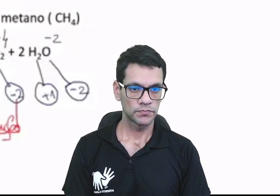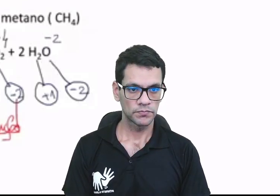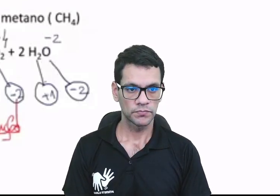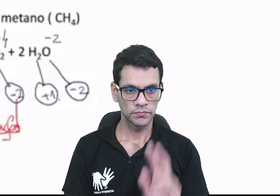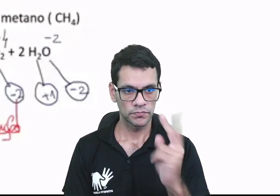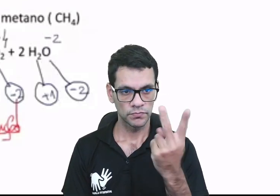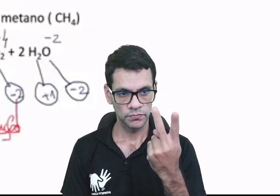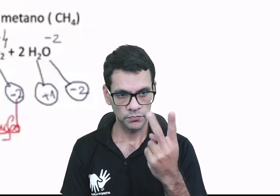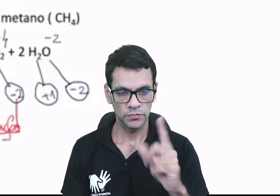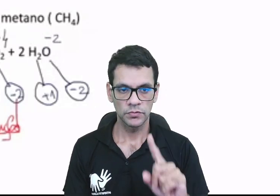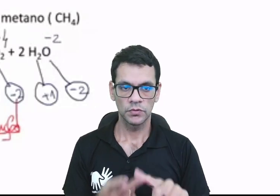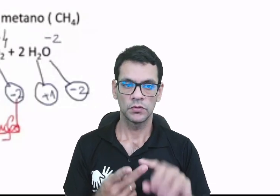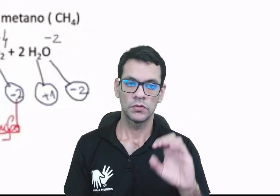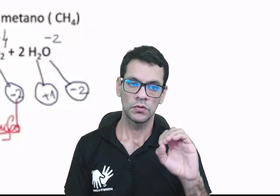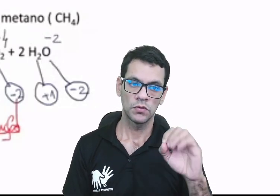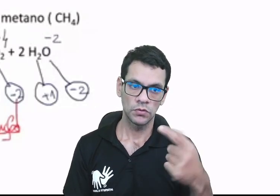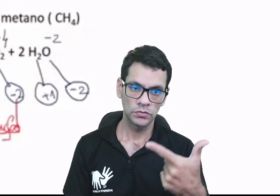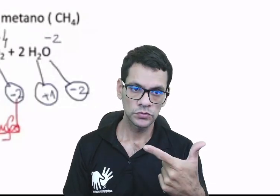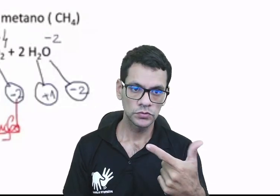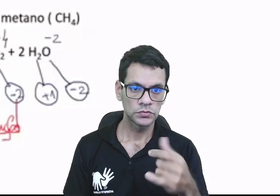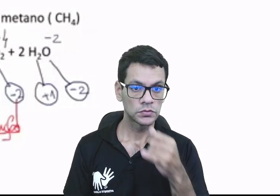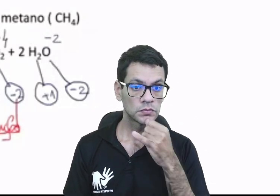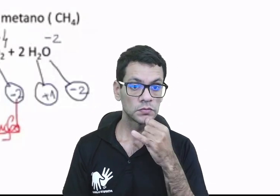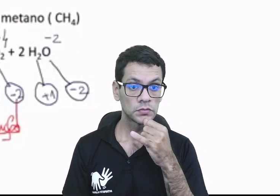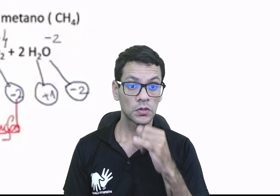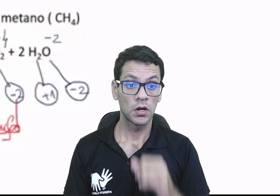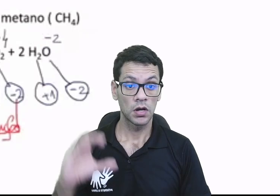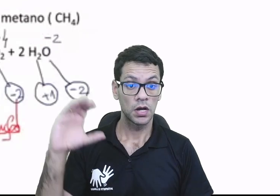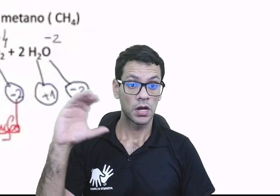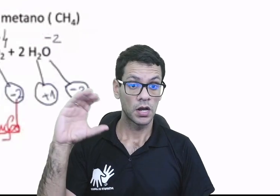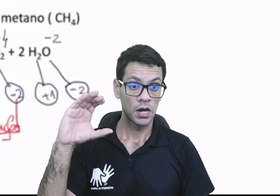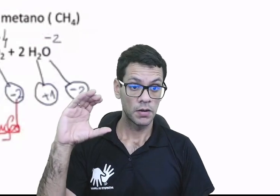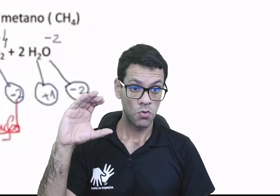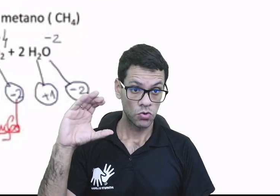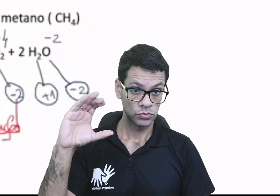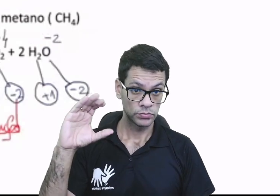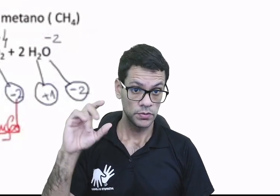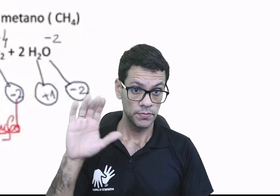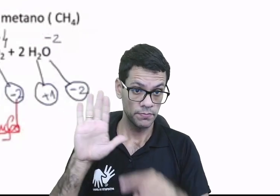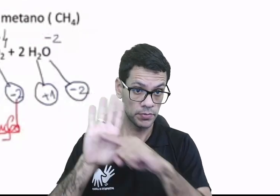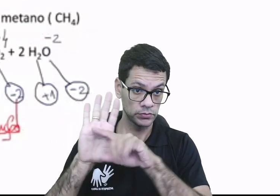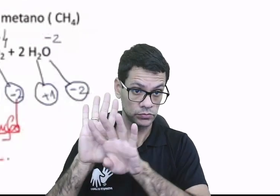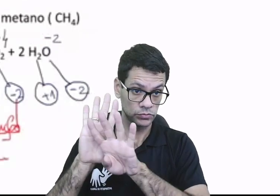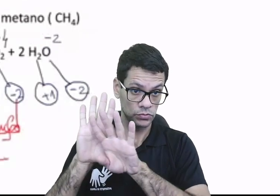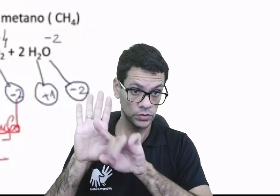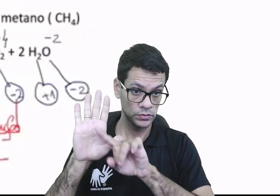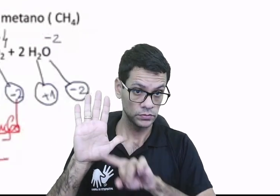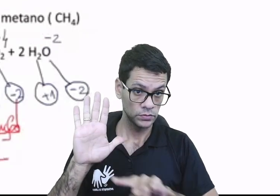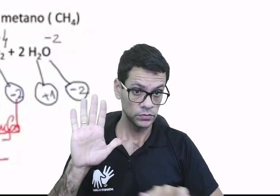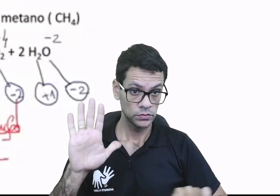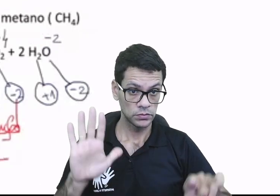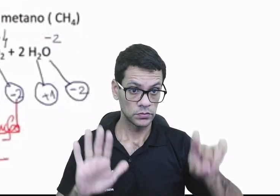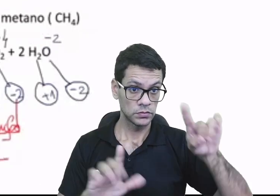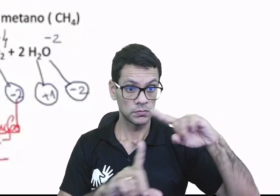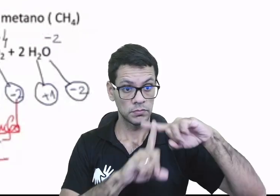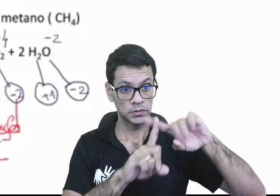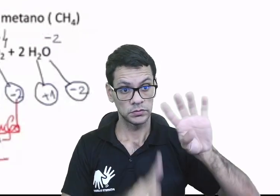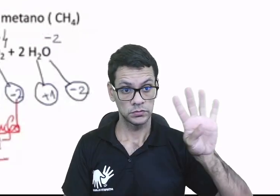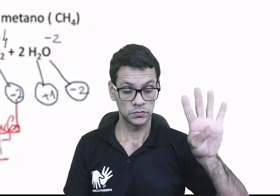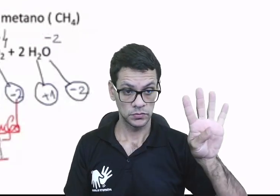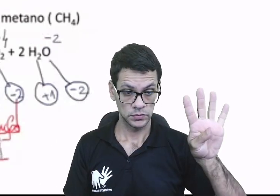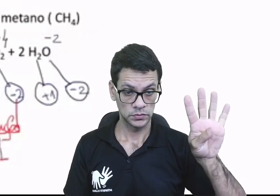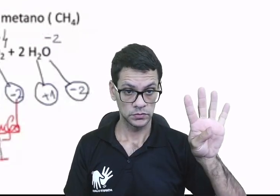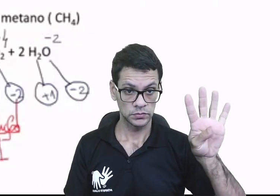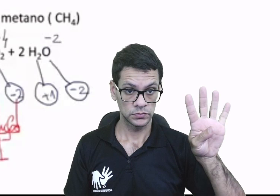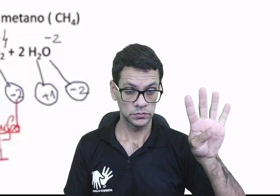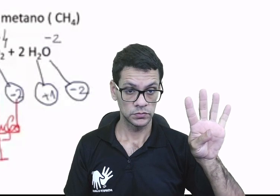Hidrogênio, oxigênio, carbono. Olha lá, o carbono. Ele passou de menos 4 para mais 4.